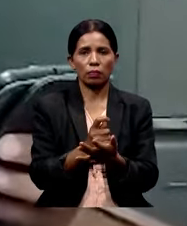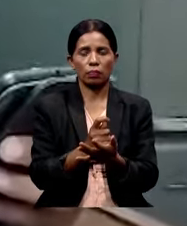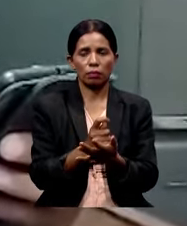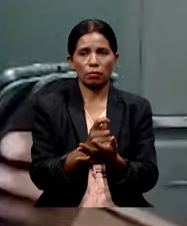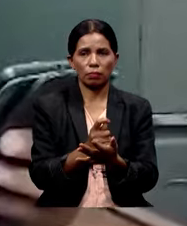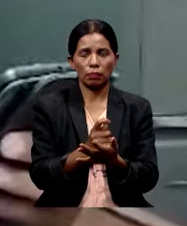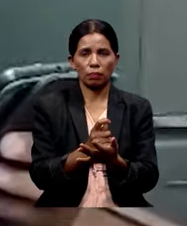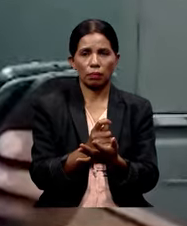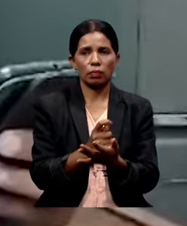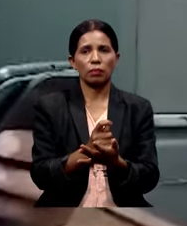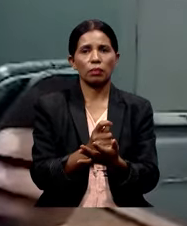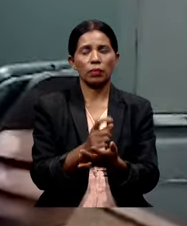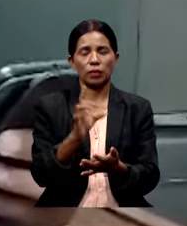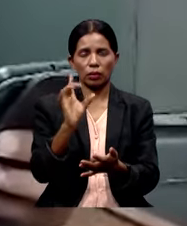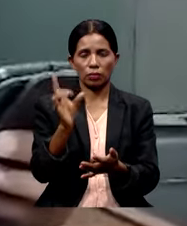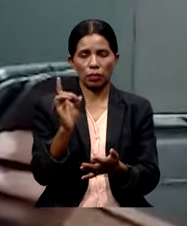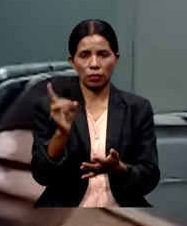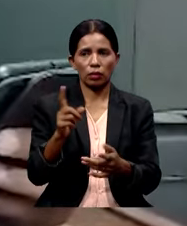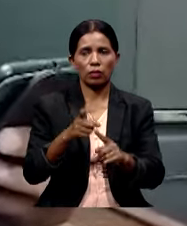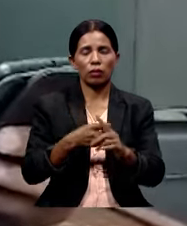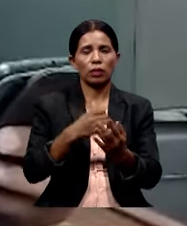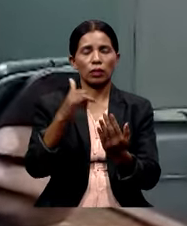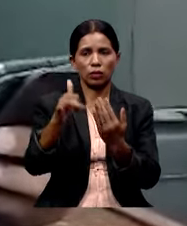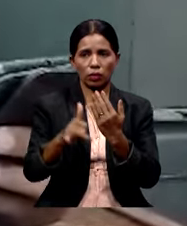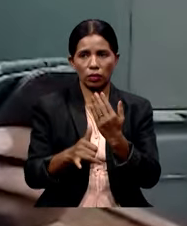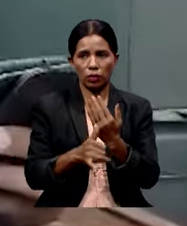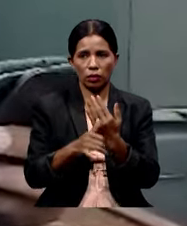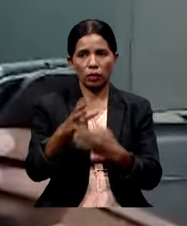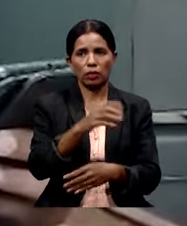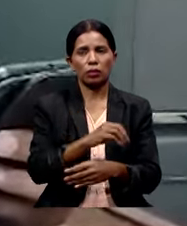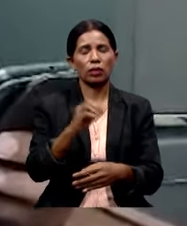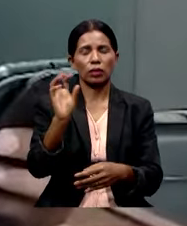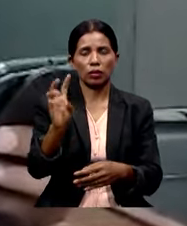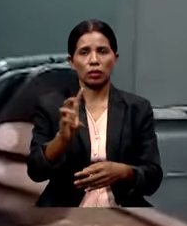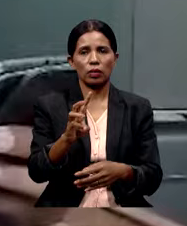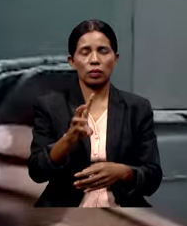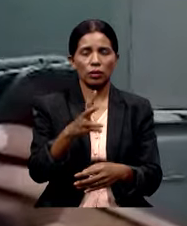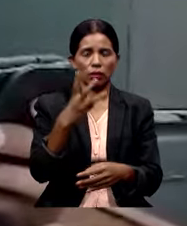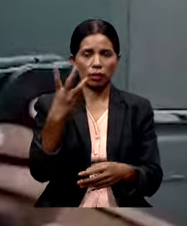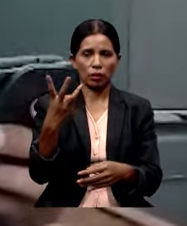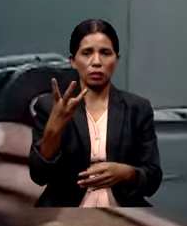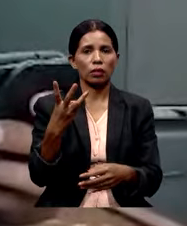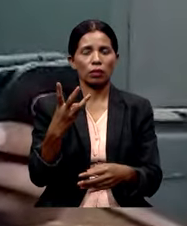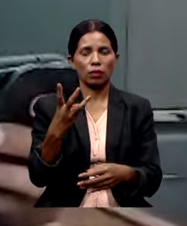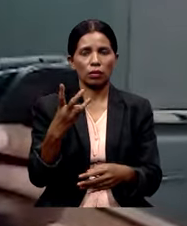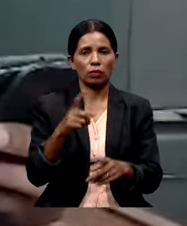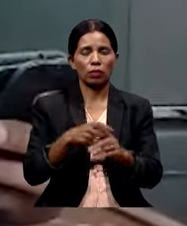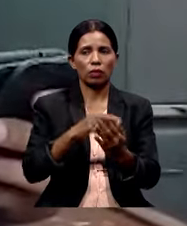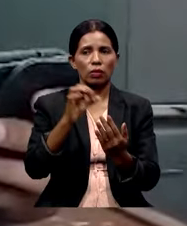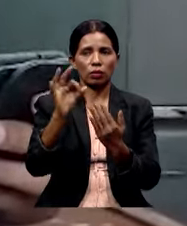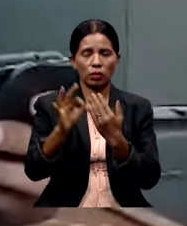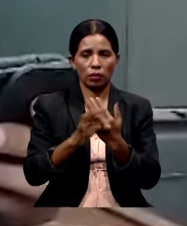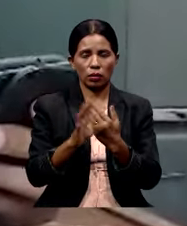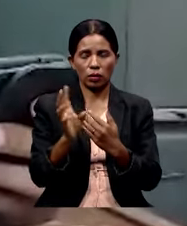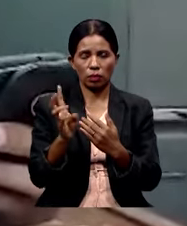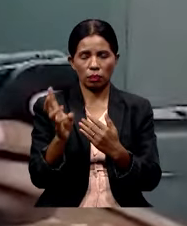Iha fulan junho asliu iha 111 iha fulan fevereiro hamutuk 71